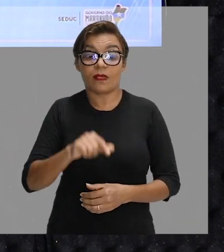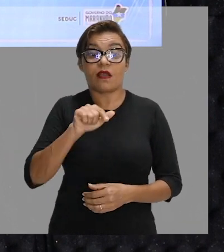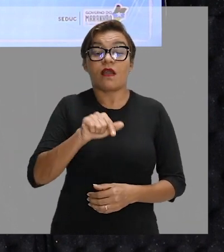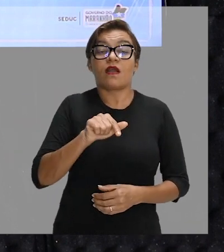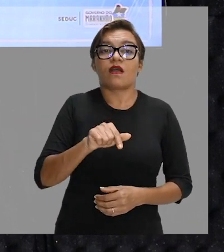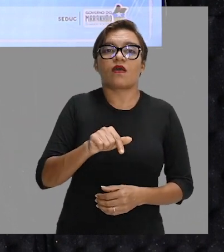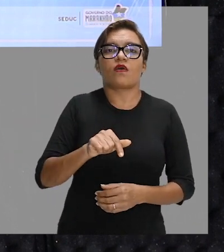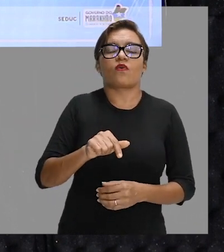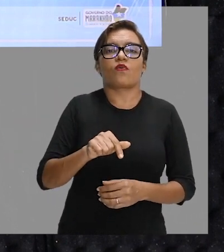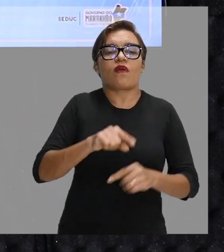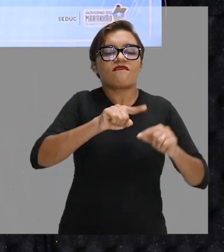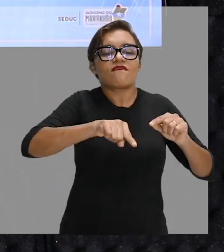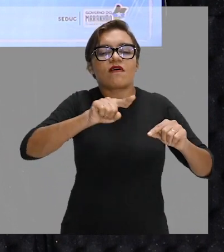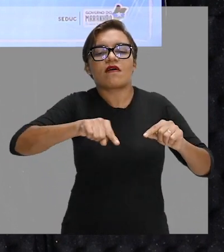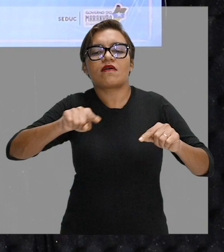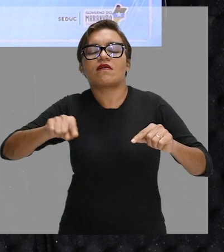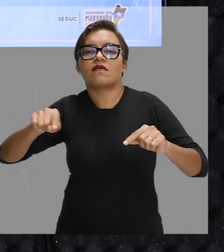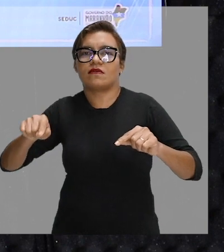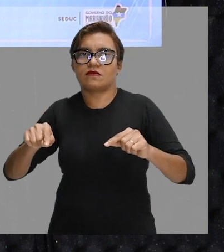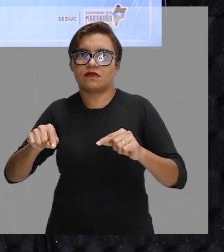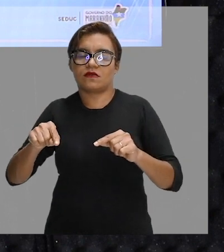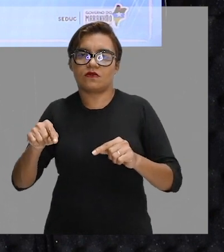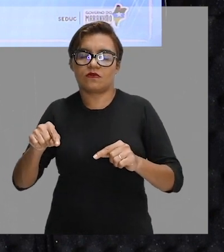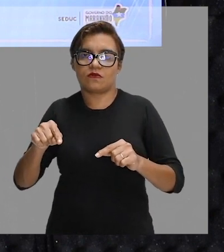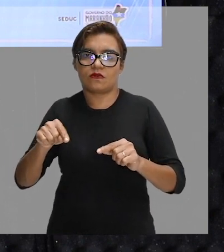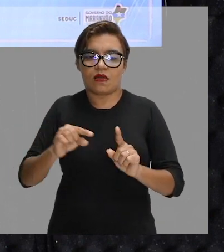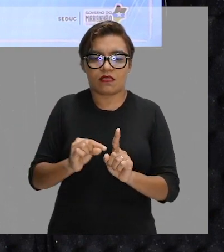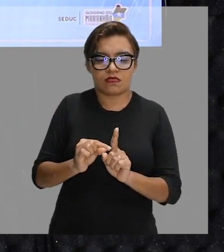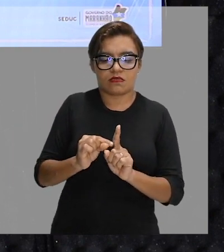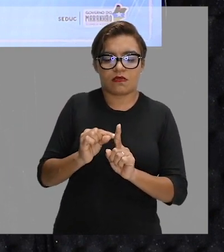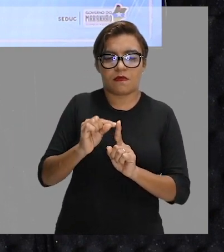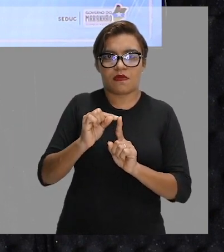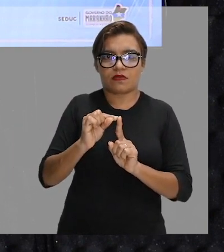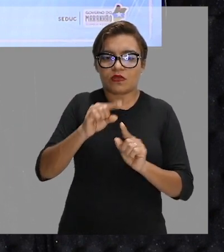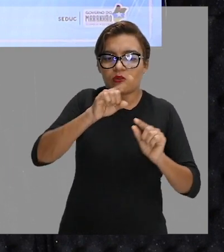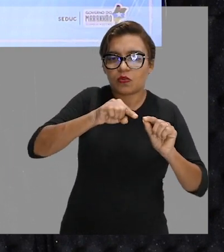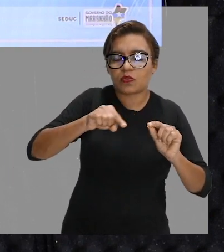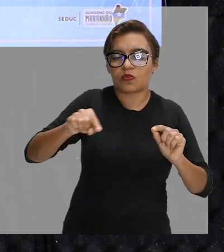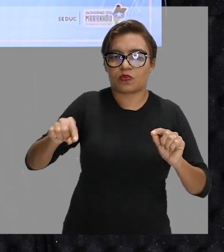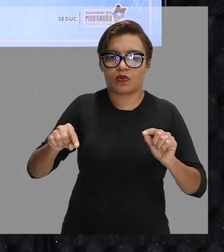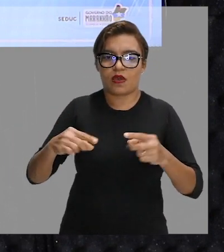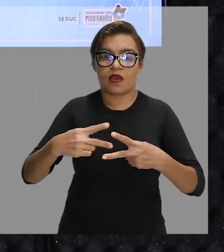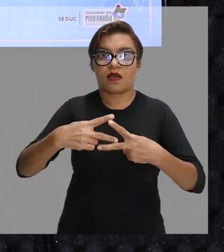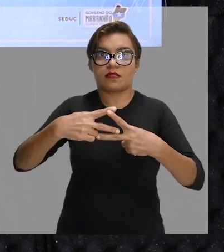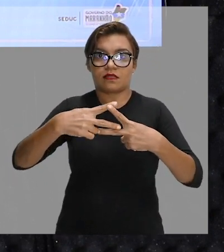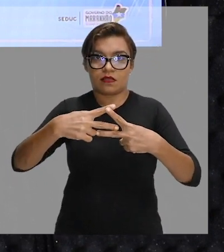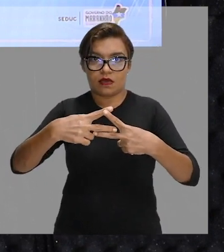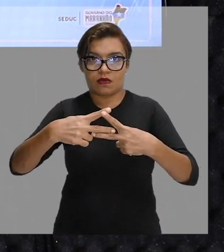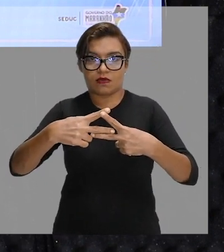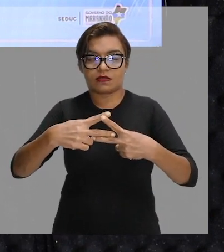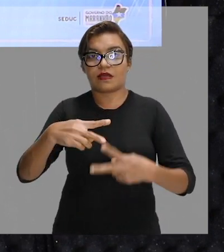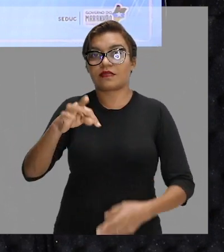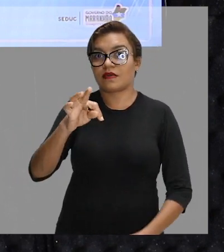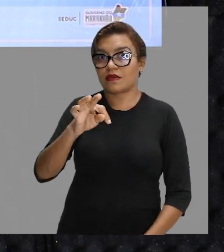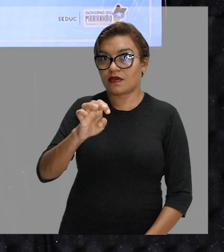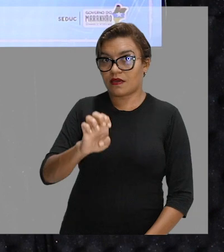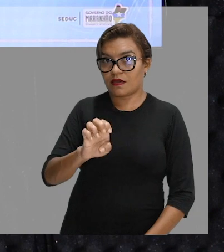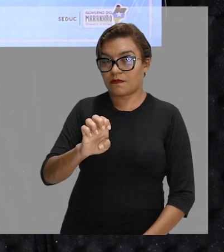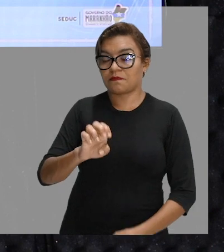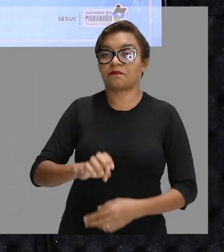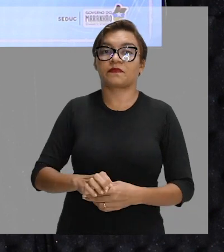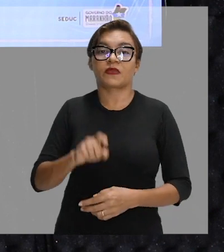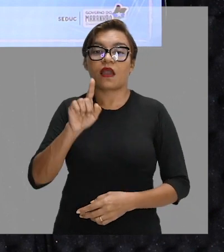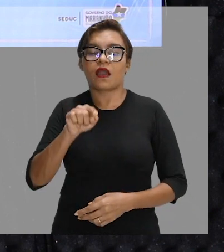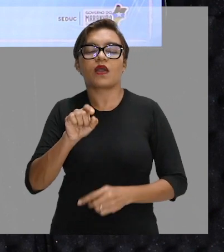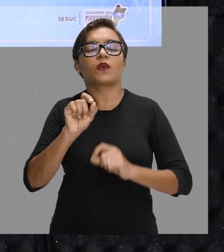a variação da temperatura de ebulição, que vamos chamar de ΔTE, e o ΔTE é justamente